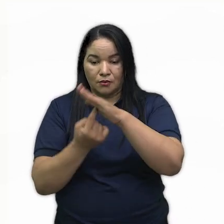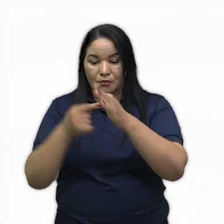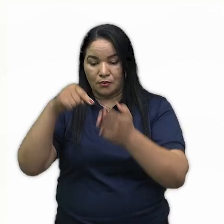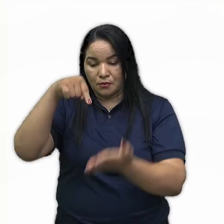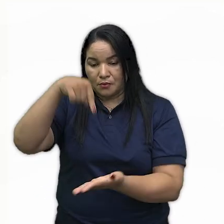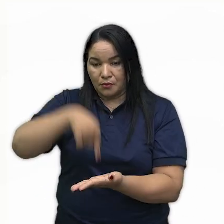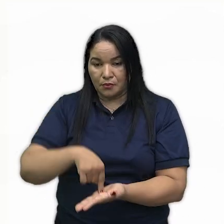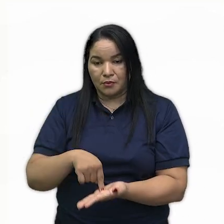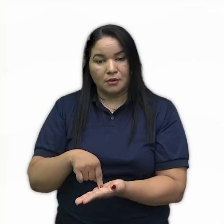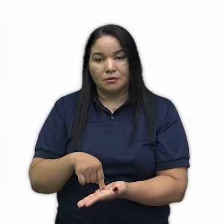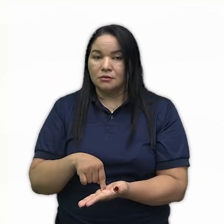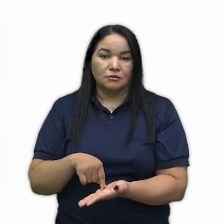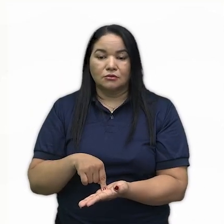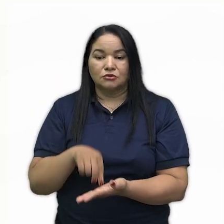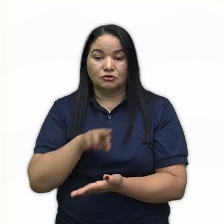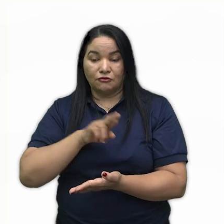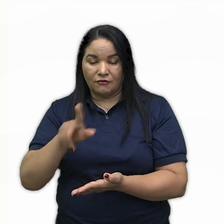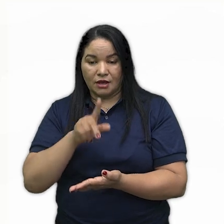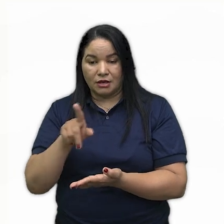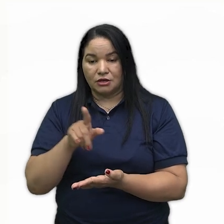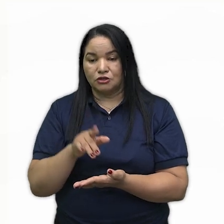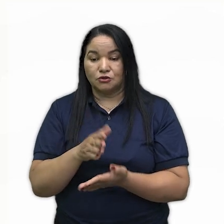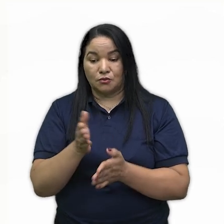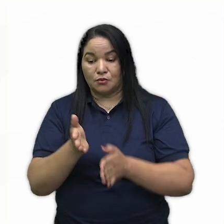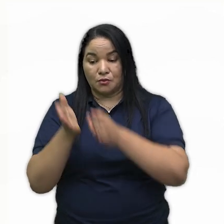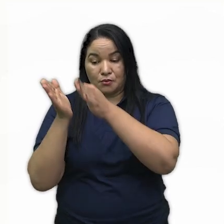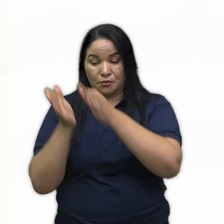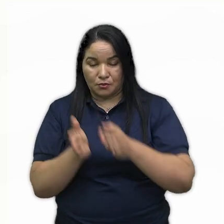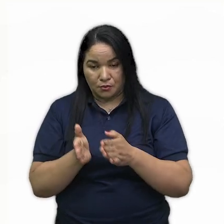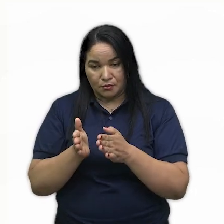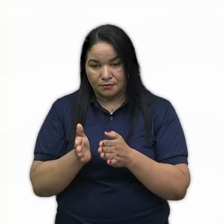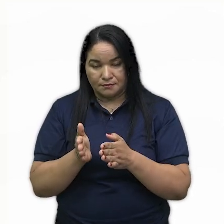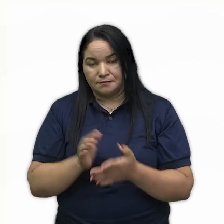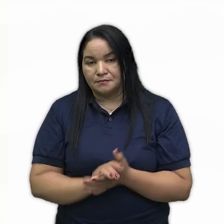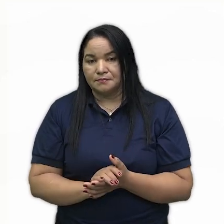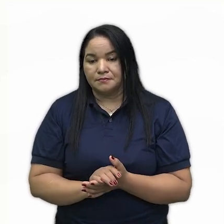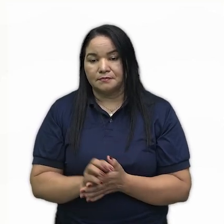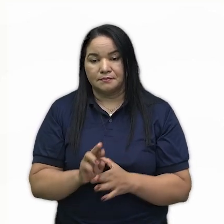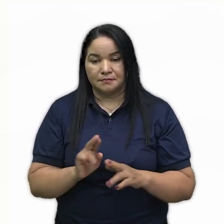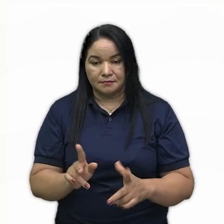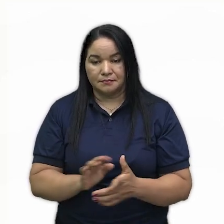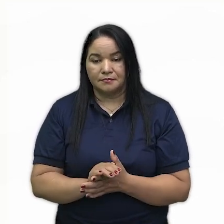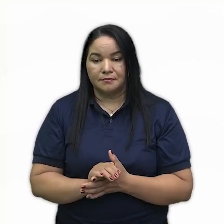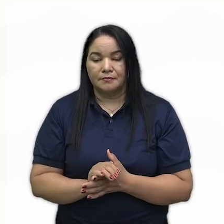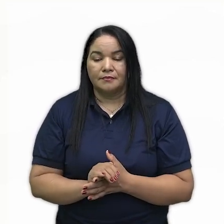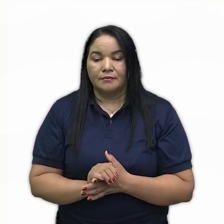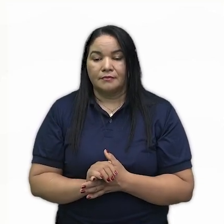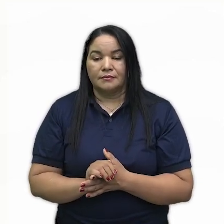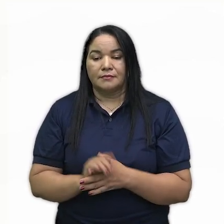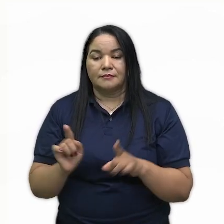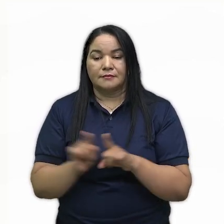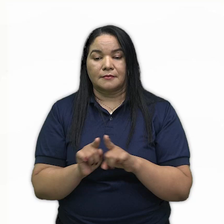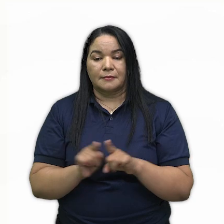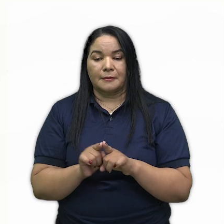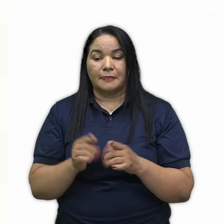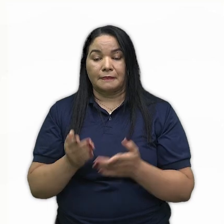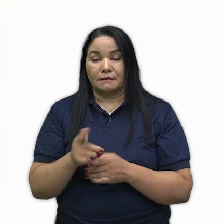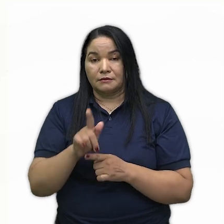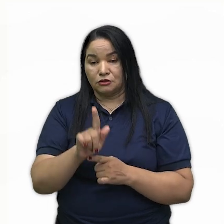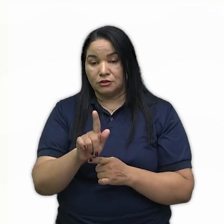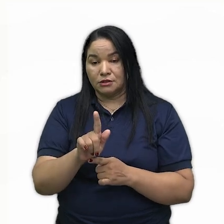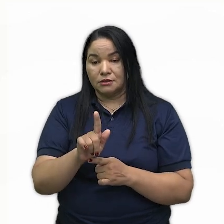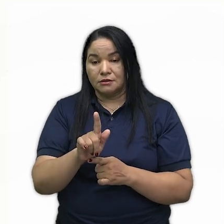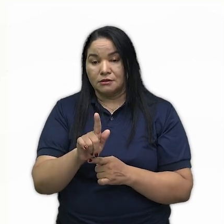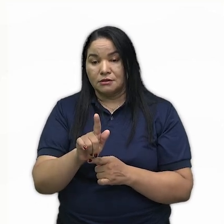ok? Perpendicularmente. No cilindro oblíquo, isso não acontece, tá? E, lógico,